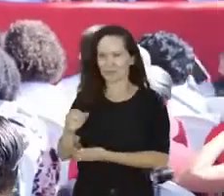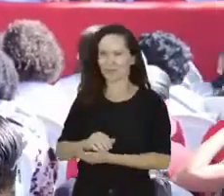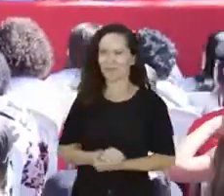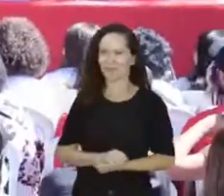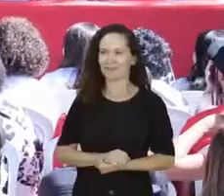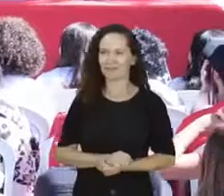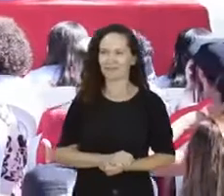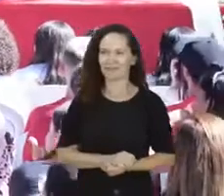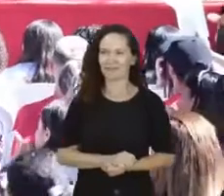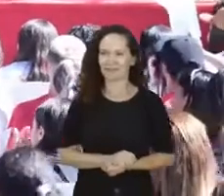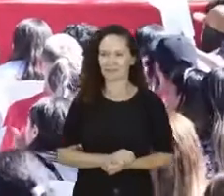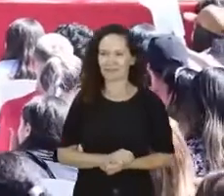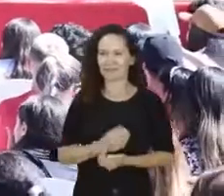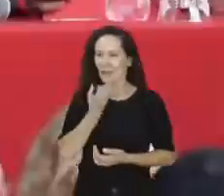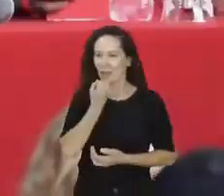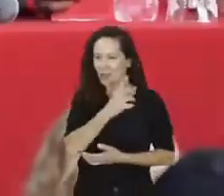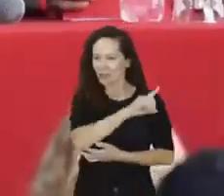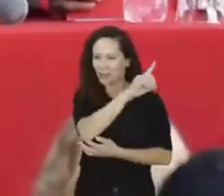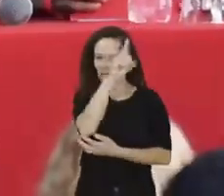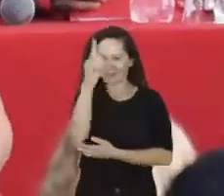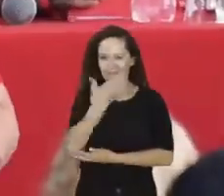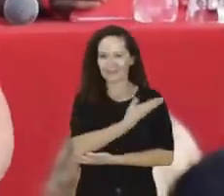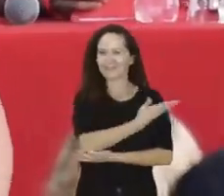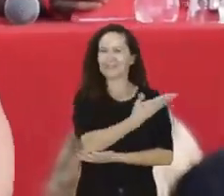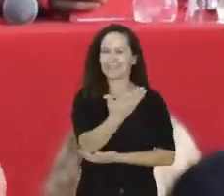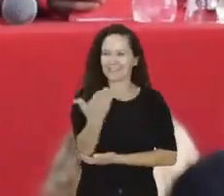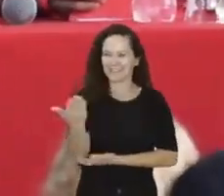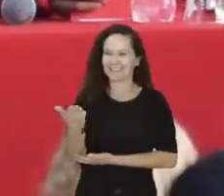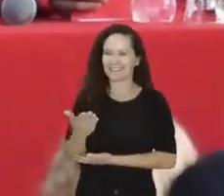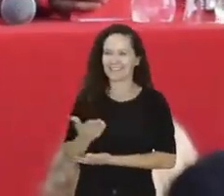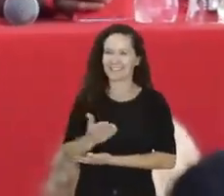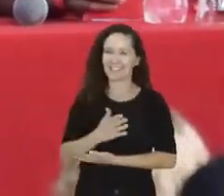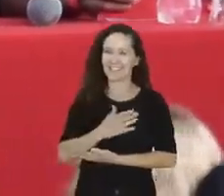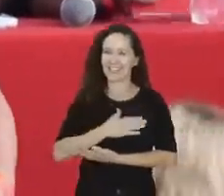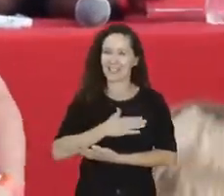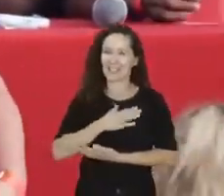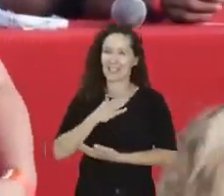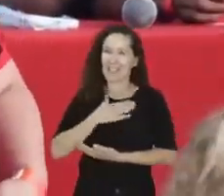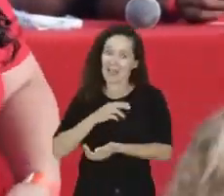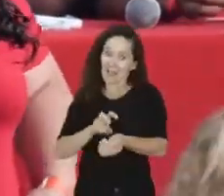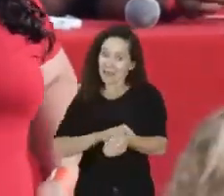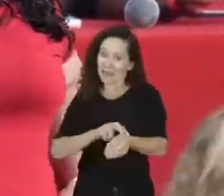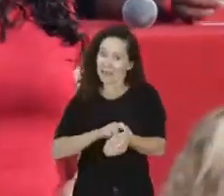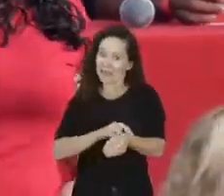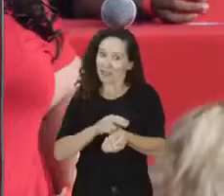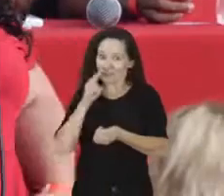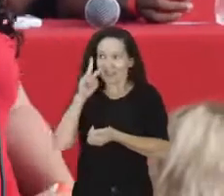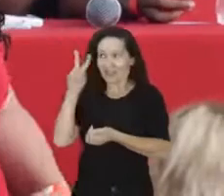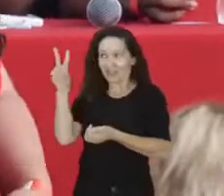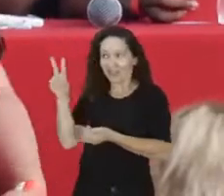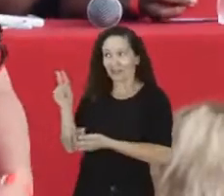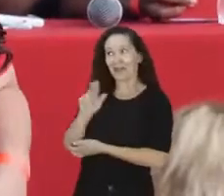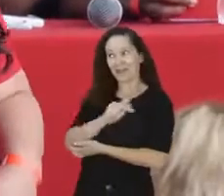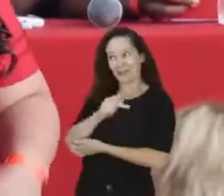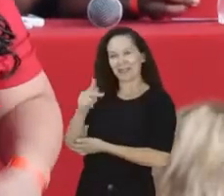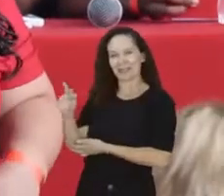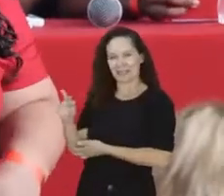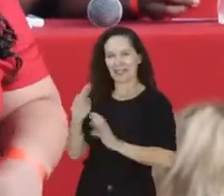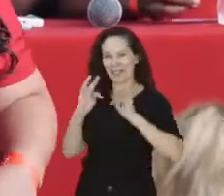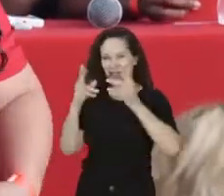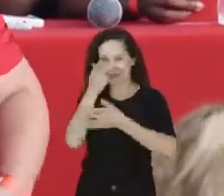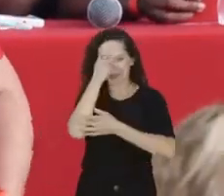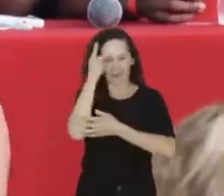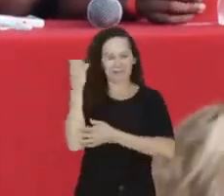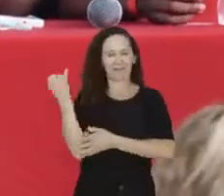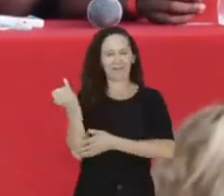Bom dia. Bom, ter nervosismo aqui na frente é quase uma missão impossível, né? Mas eu vou tentar. Desculpem aí a